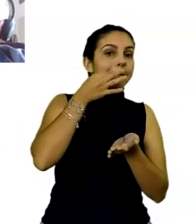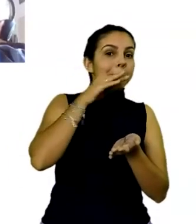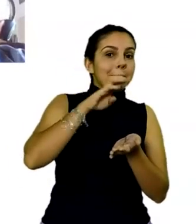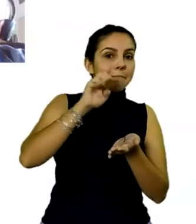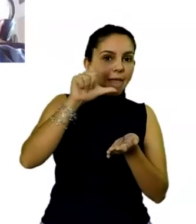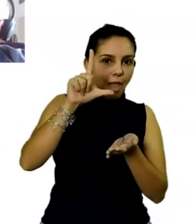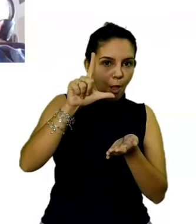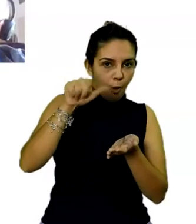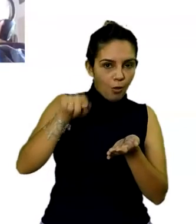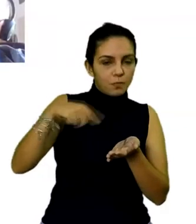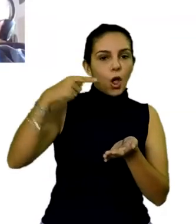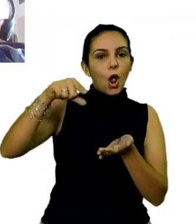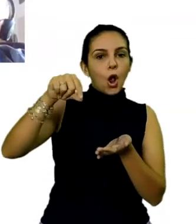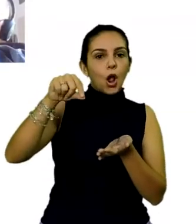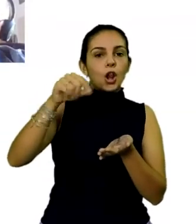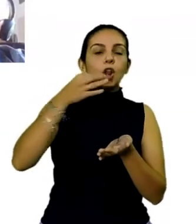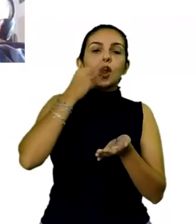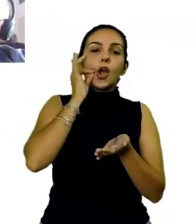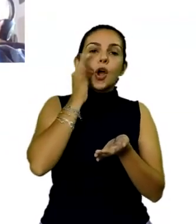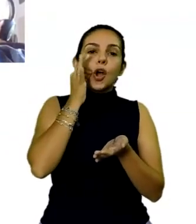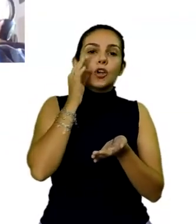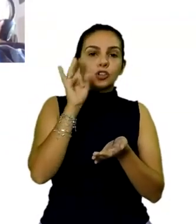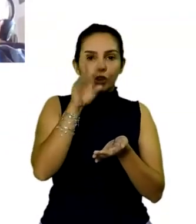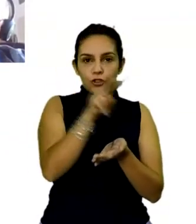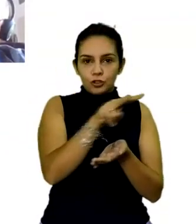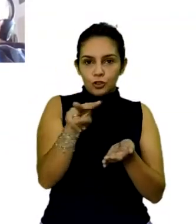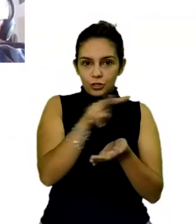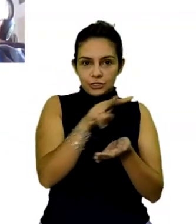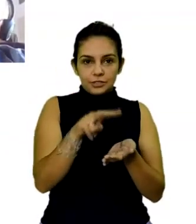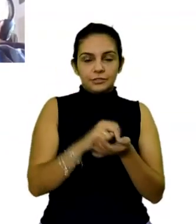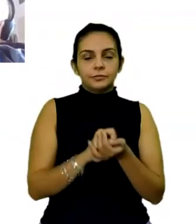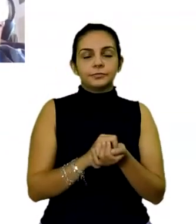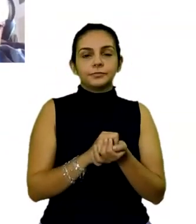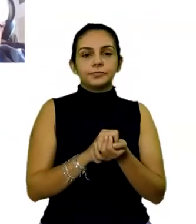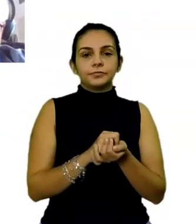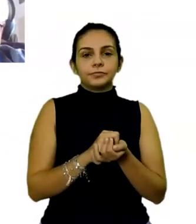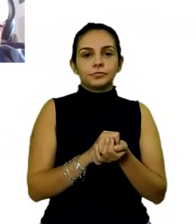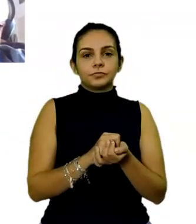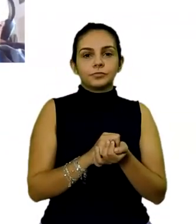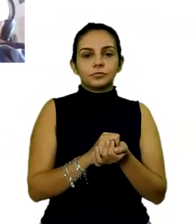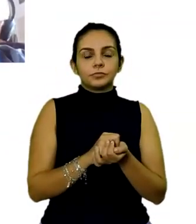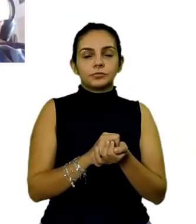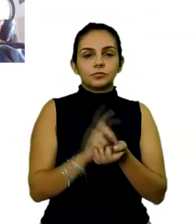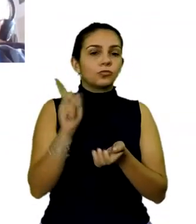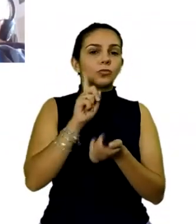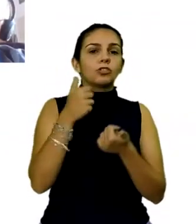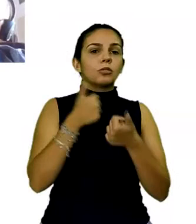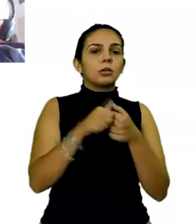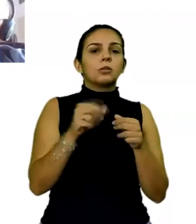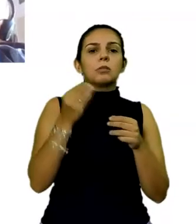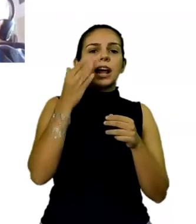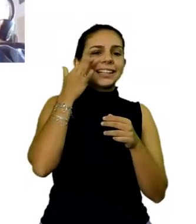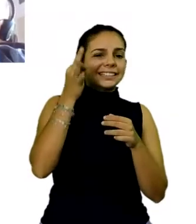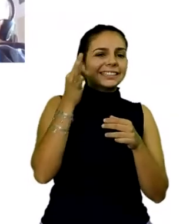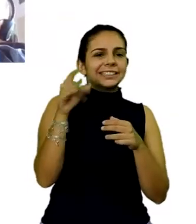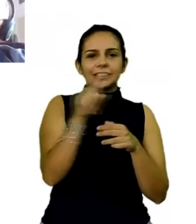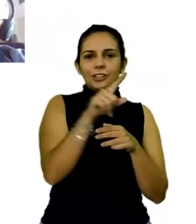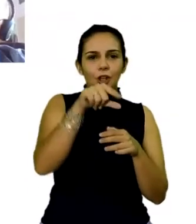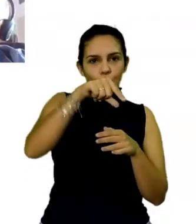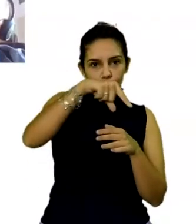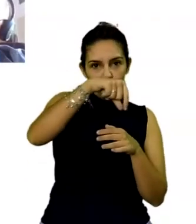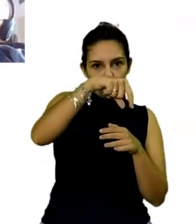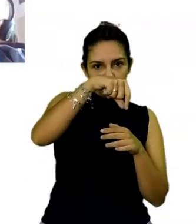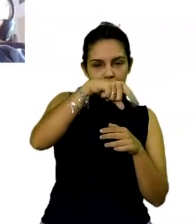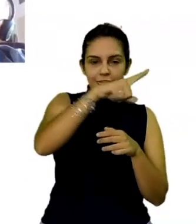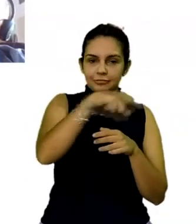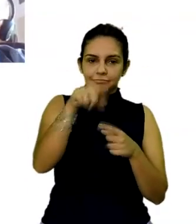cor-de-rosa. Mas só esses 2 livros, assim, a gente, na verdade, não ficou dando muita atenção para essas